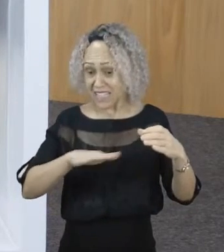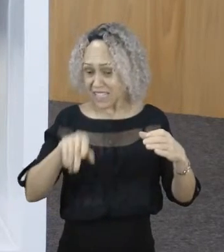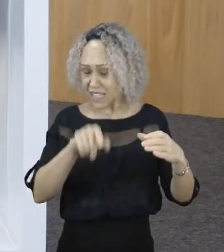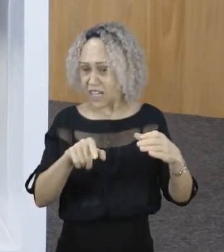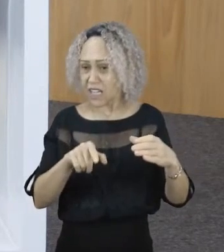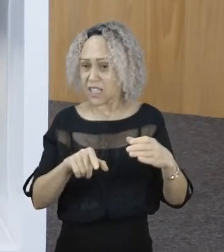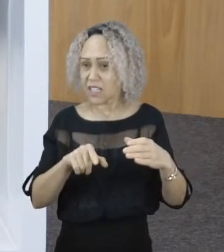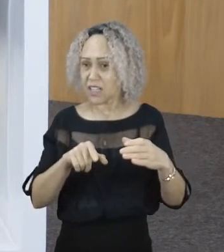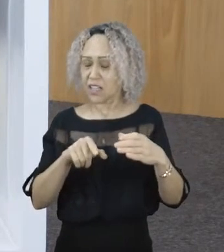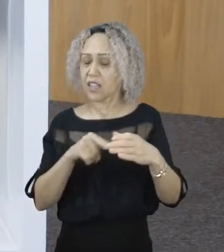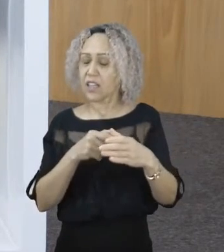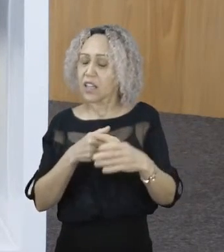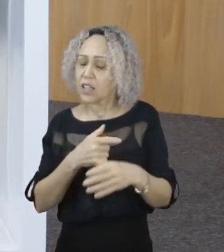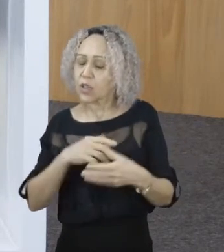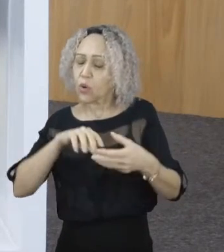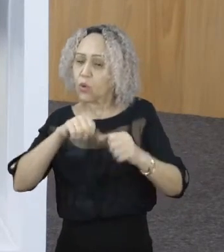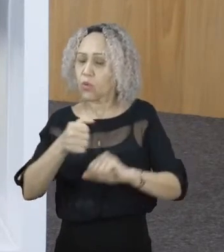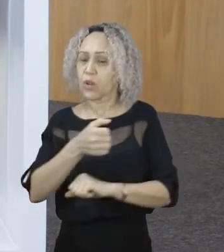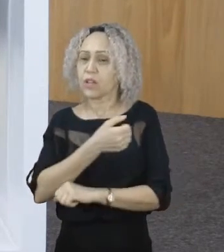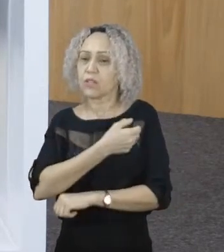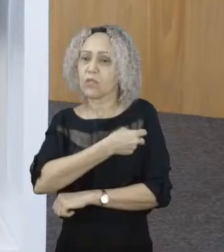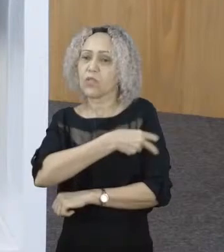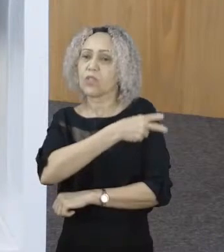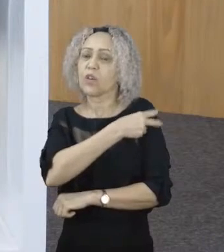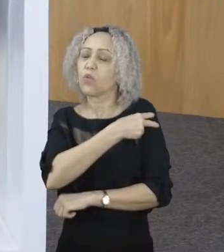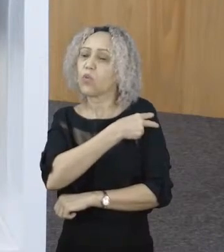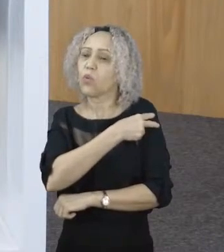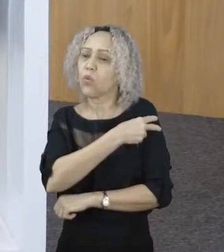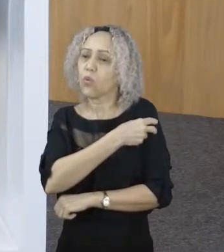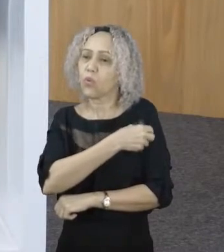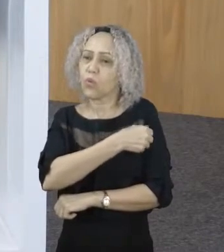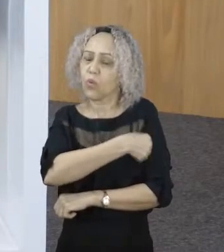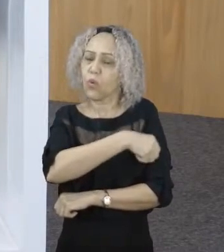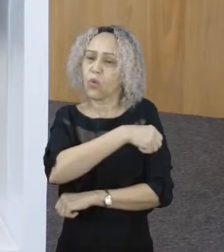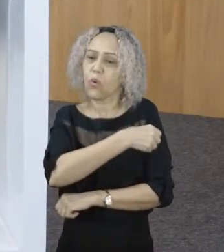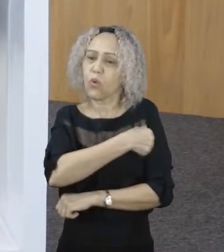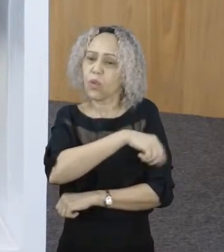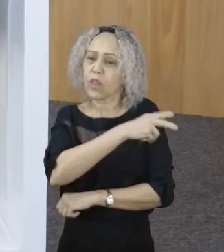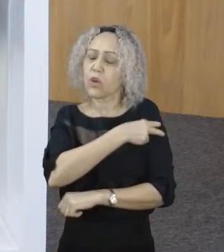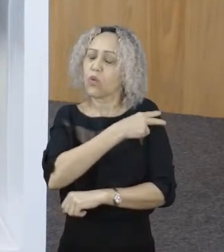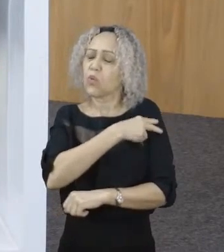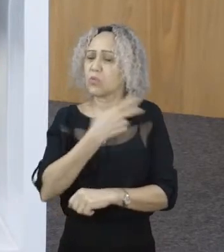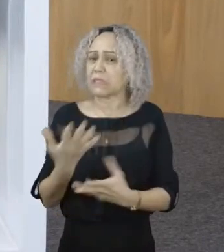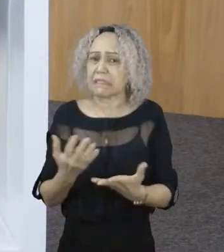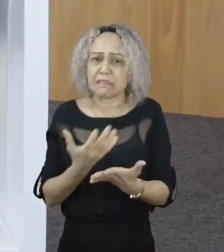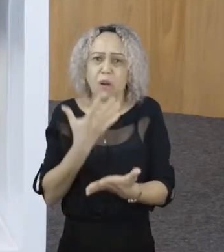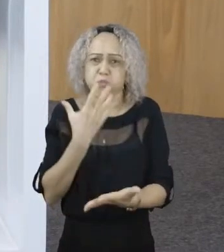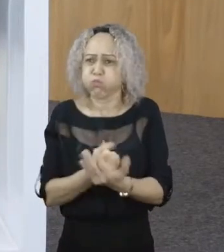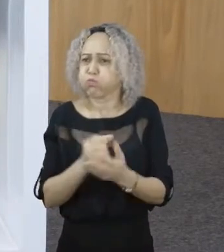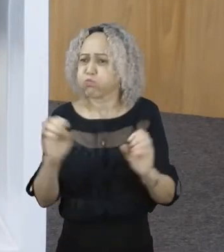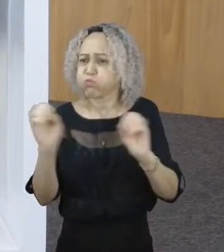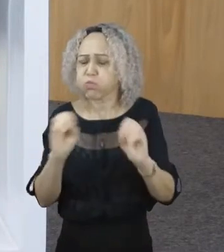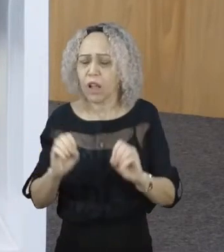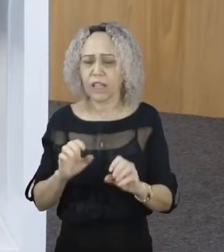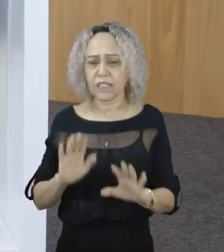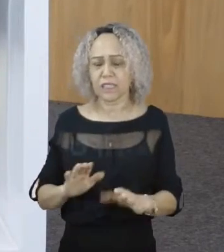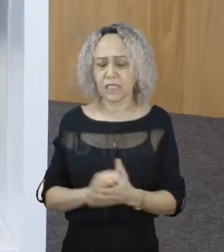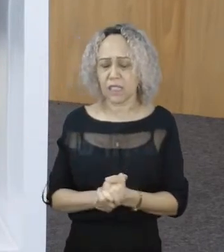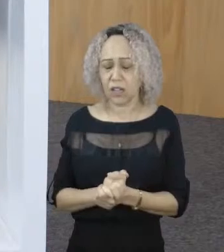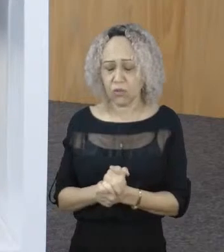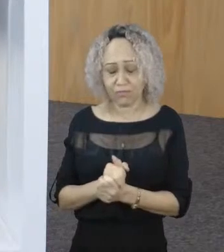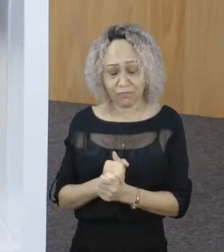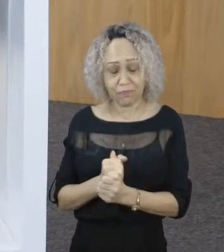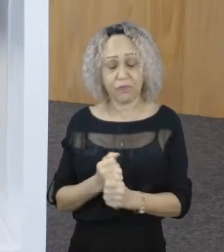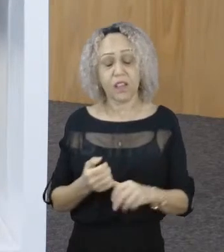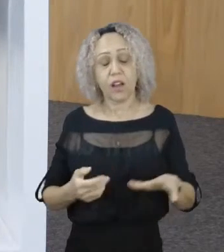reconstrução da área, lançou o Compromisso Nacional Criança Alfabetizada e colocou o ensino fundamental como uma das 6 prioridades